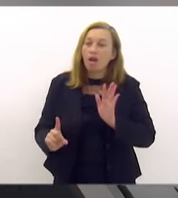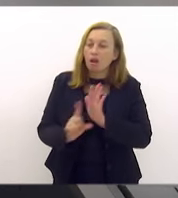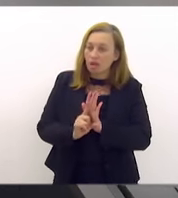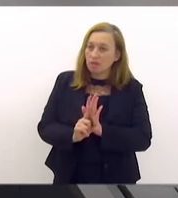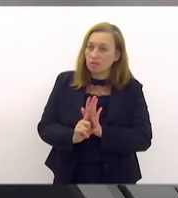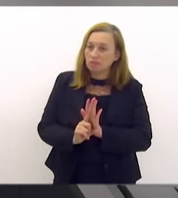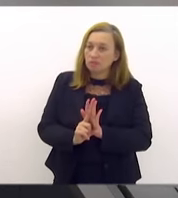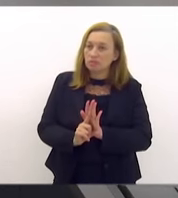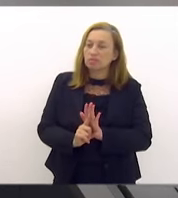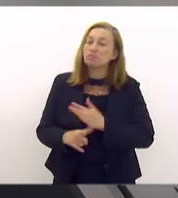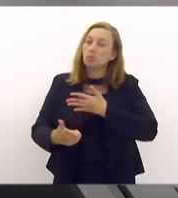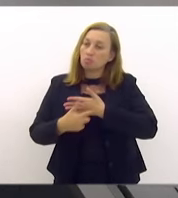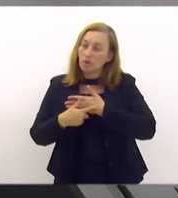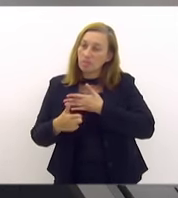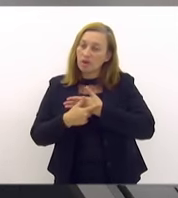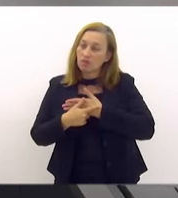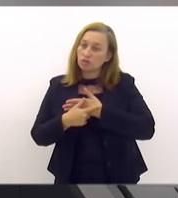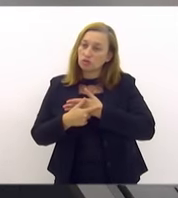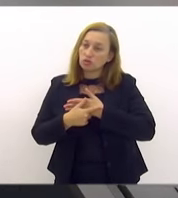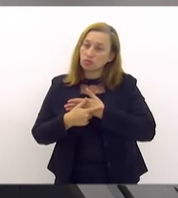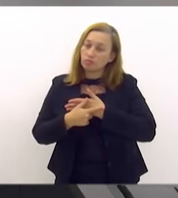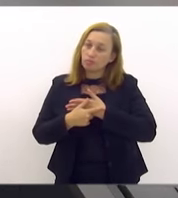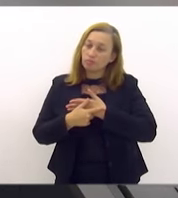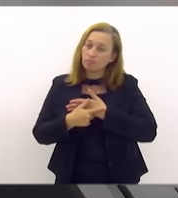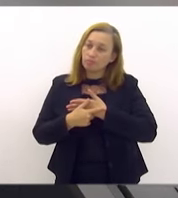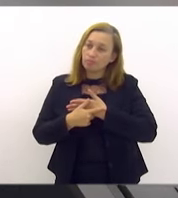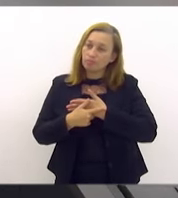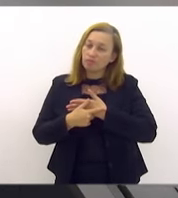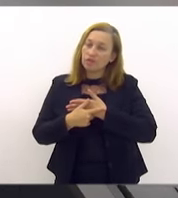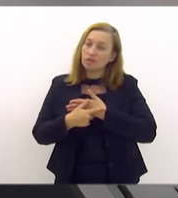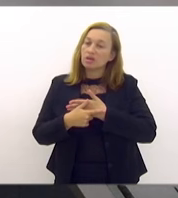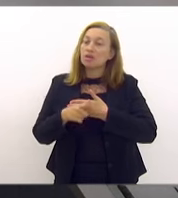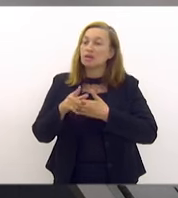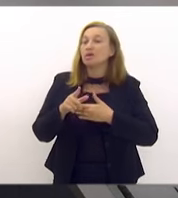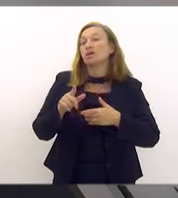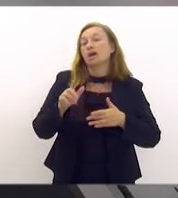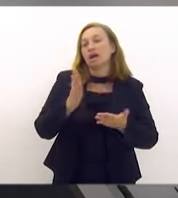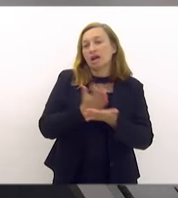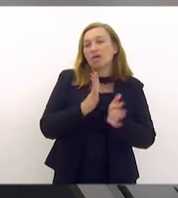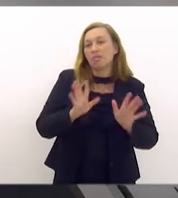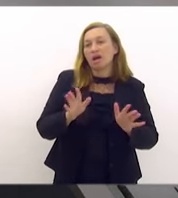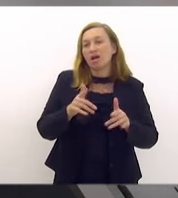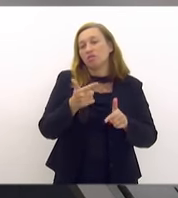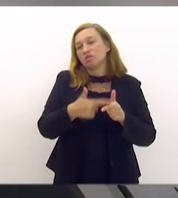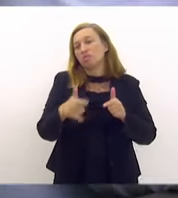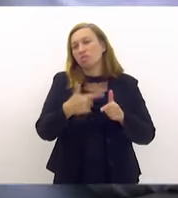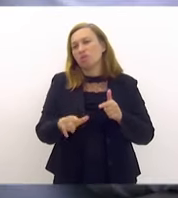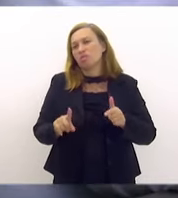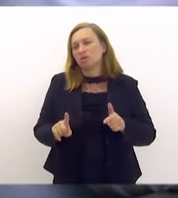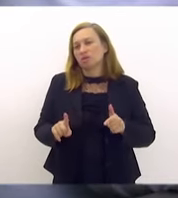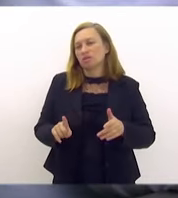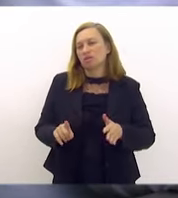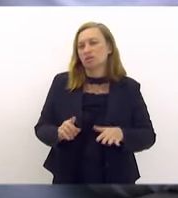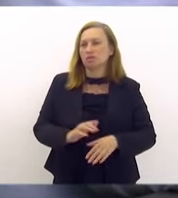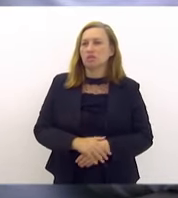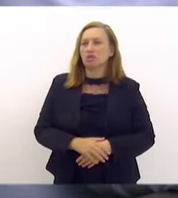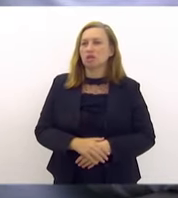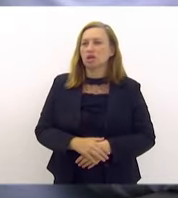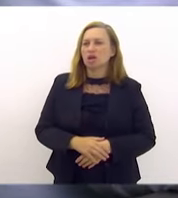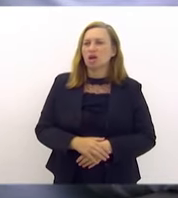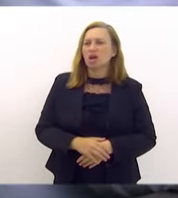tá num papel aí de de sanar esse problema e que nenhuma pessoa seja